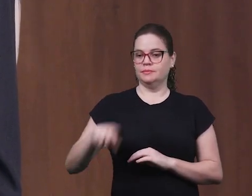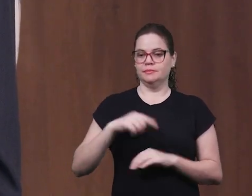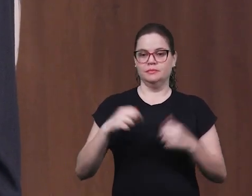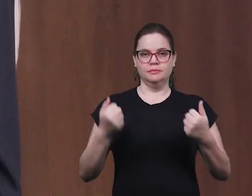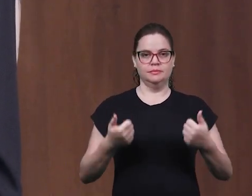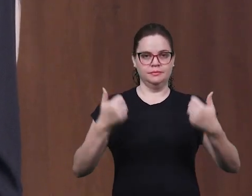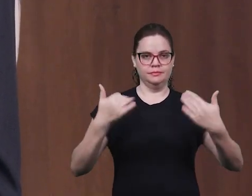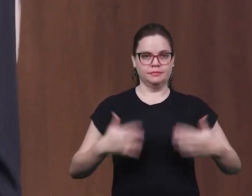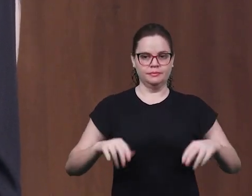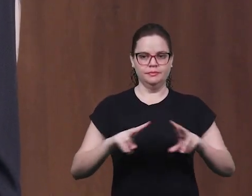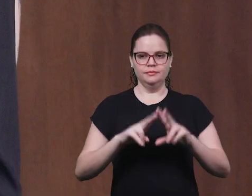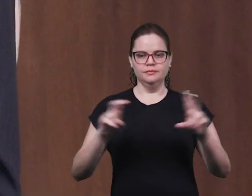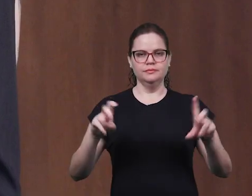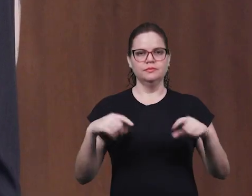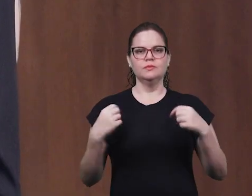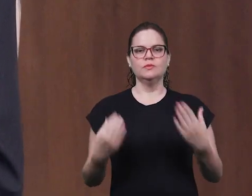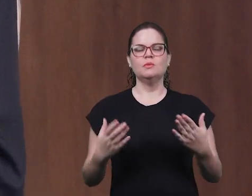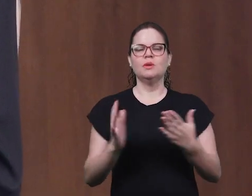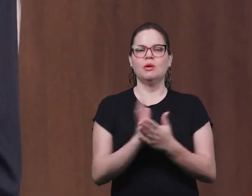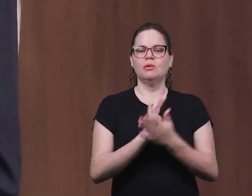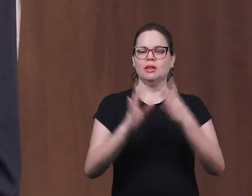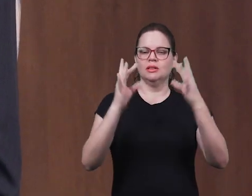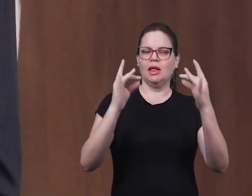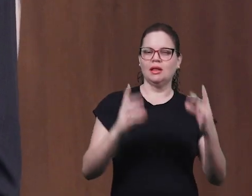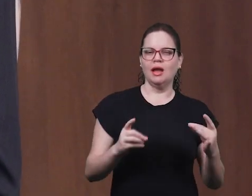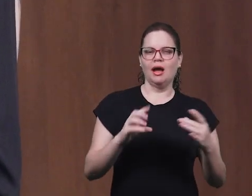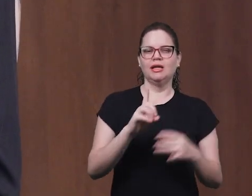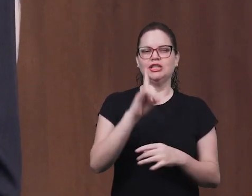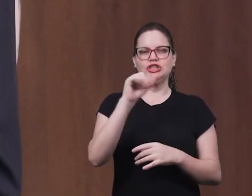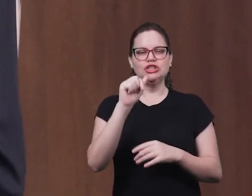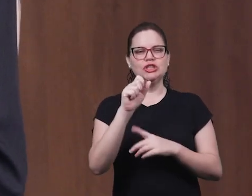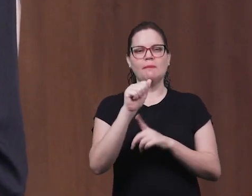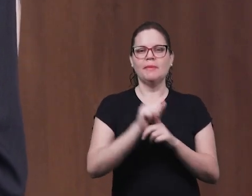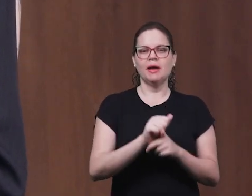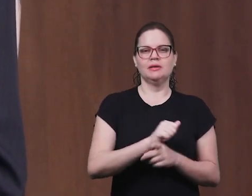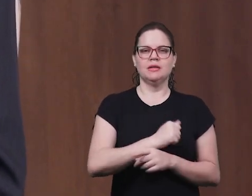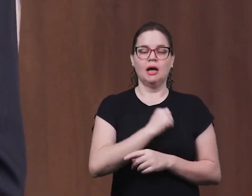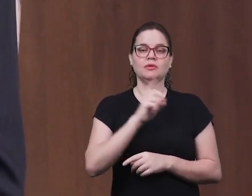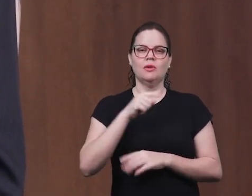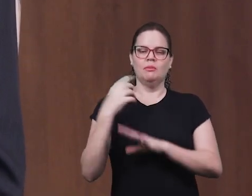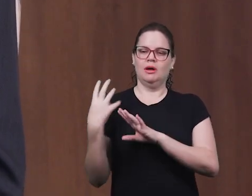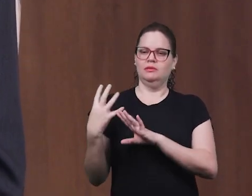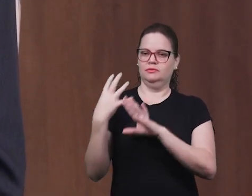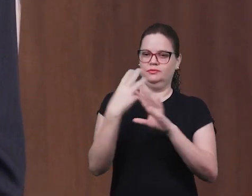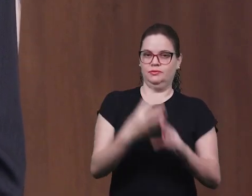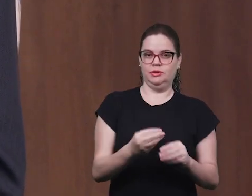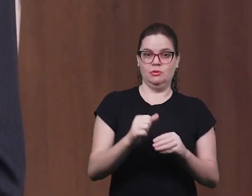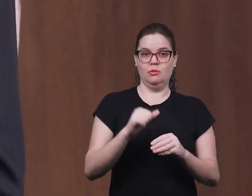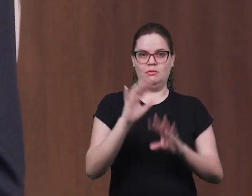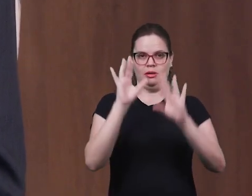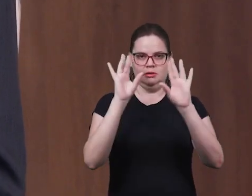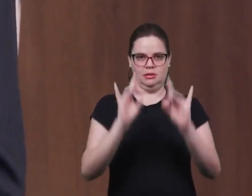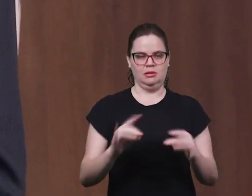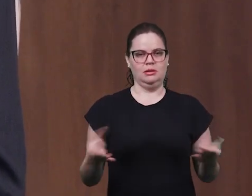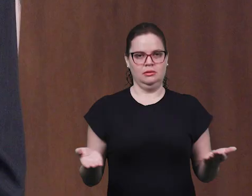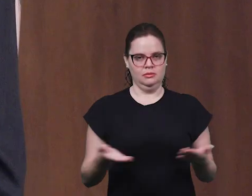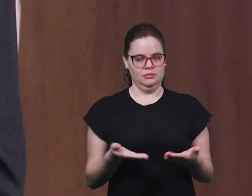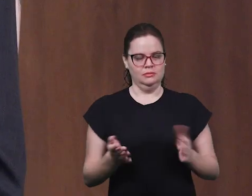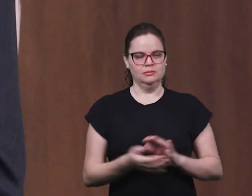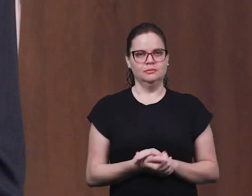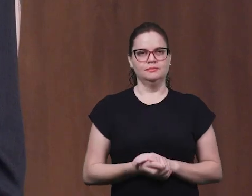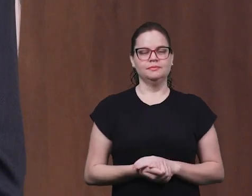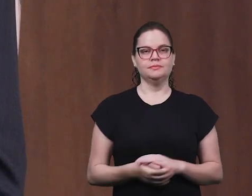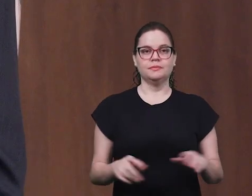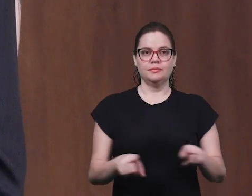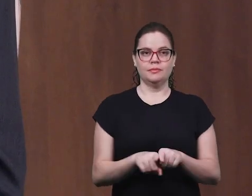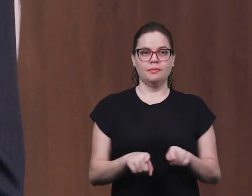sobre os detalhes de datas e vamos fazer uma revisão disso, dando mais detalhes. E neste episódio nós vamos